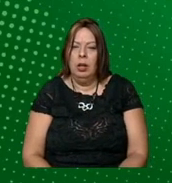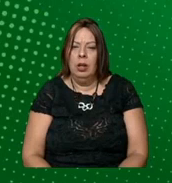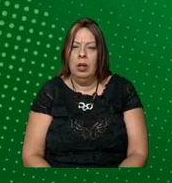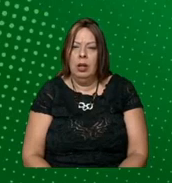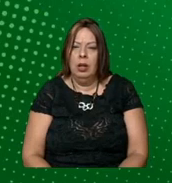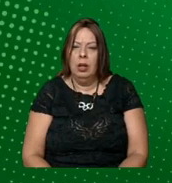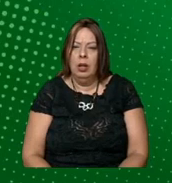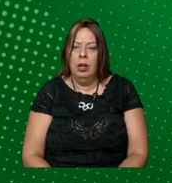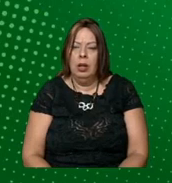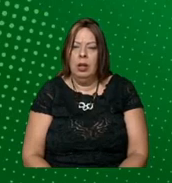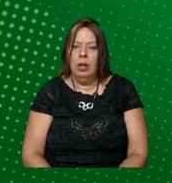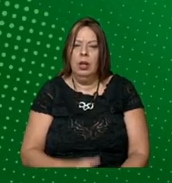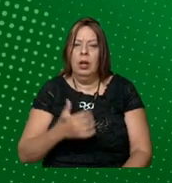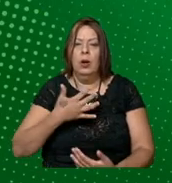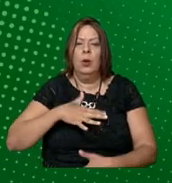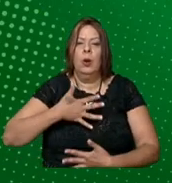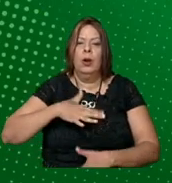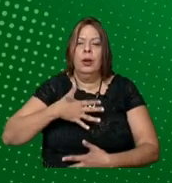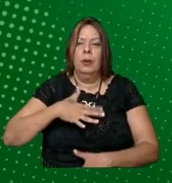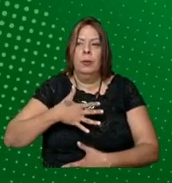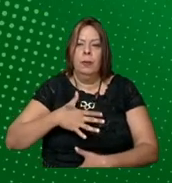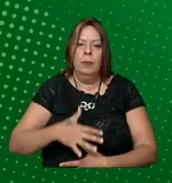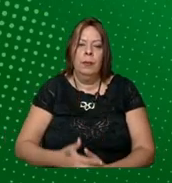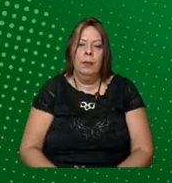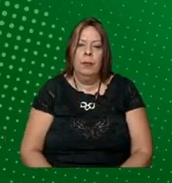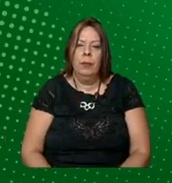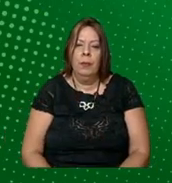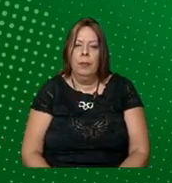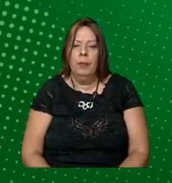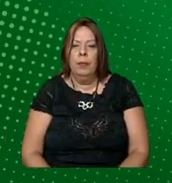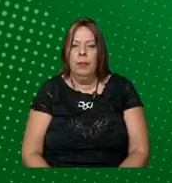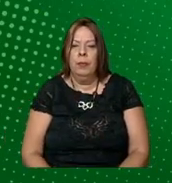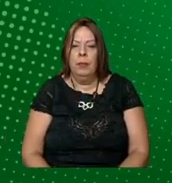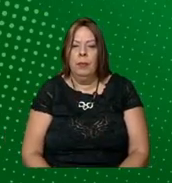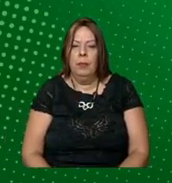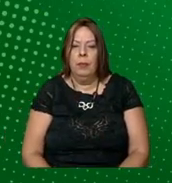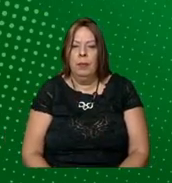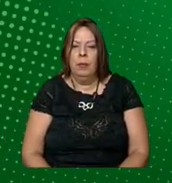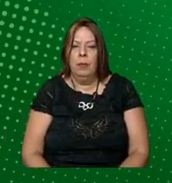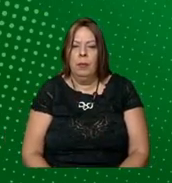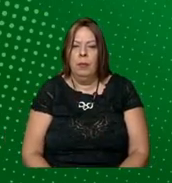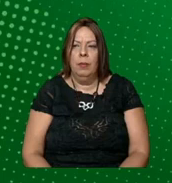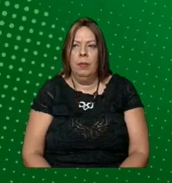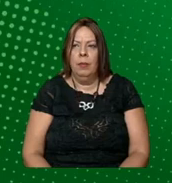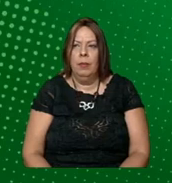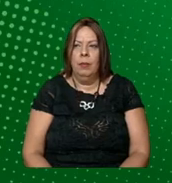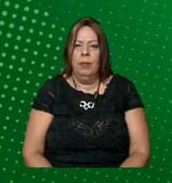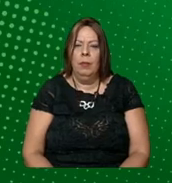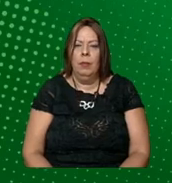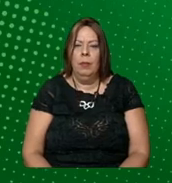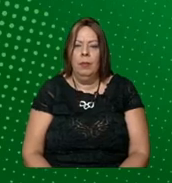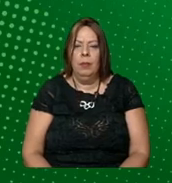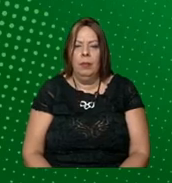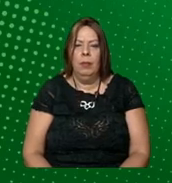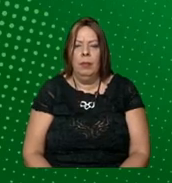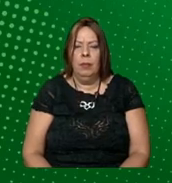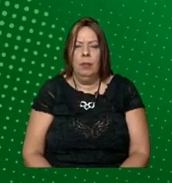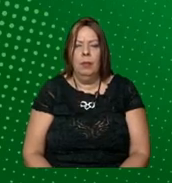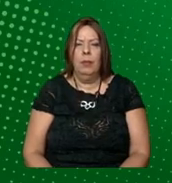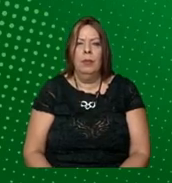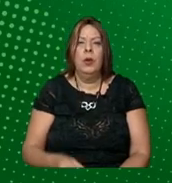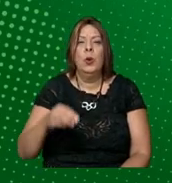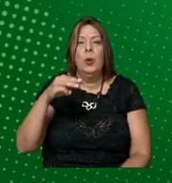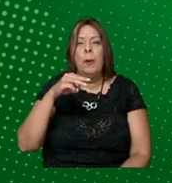cidade, mas a turma é da Regional Glória com Mimi, Mimilo, Mimi, né? Alguma coisa assim. Alguma né? coisa